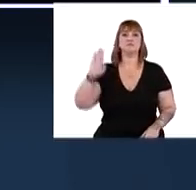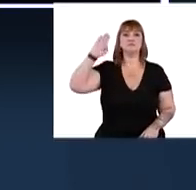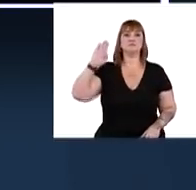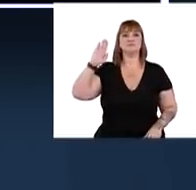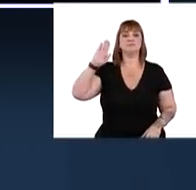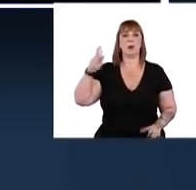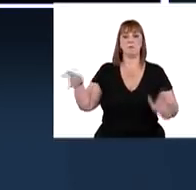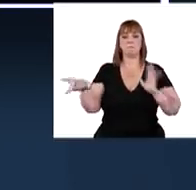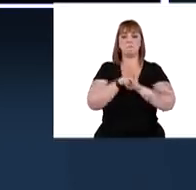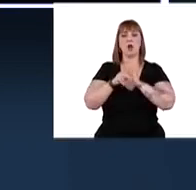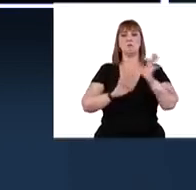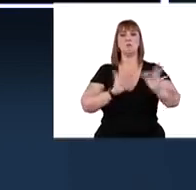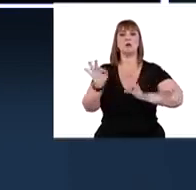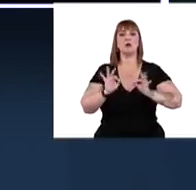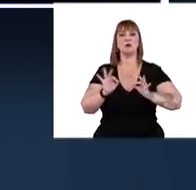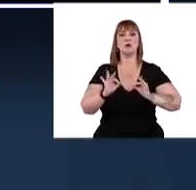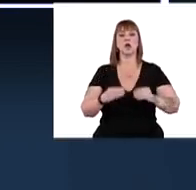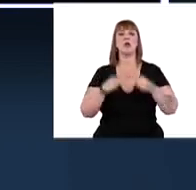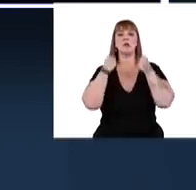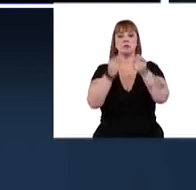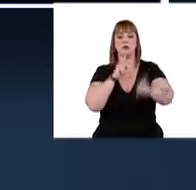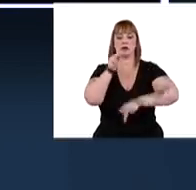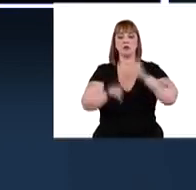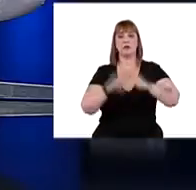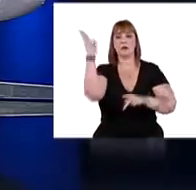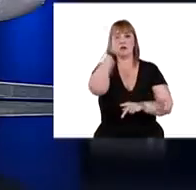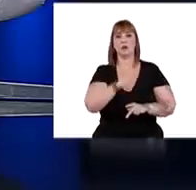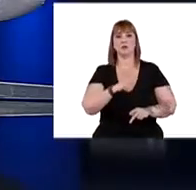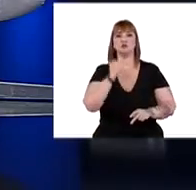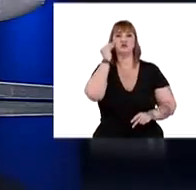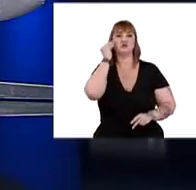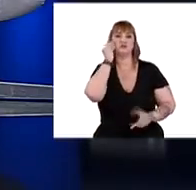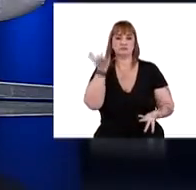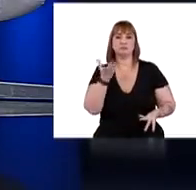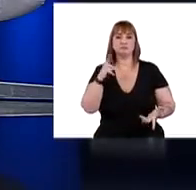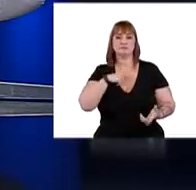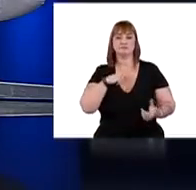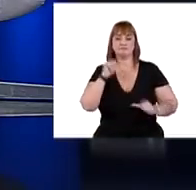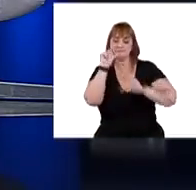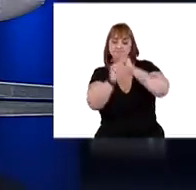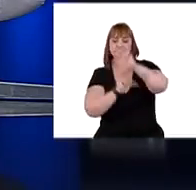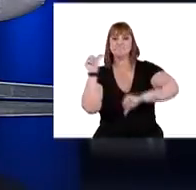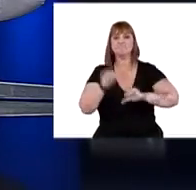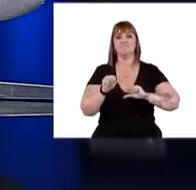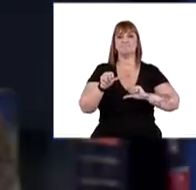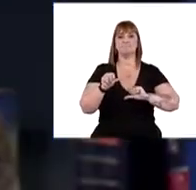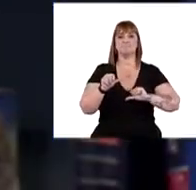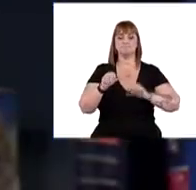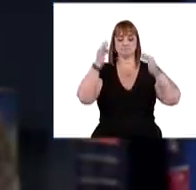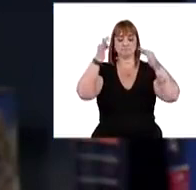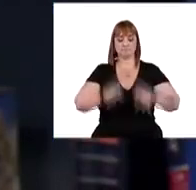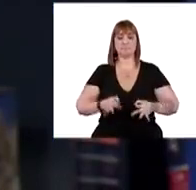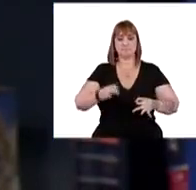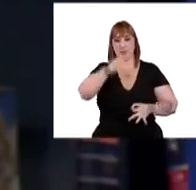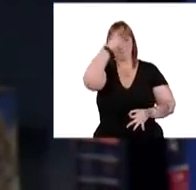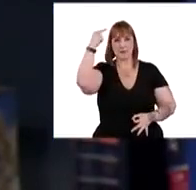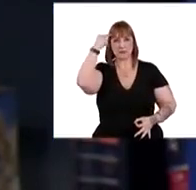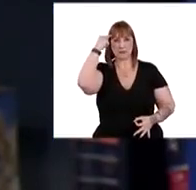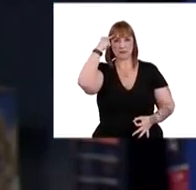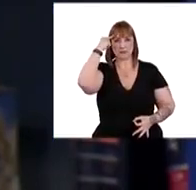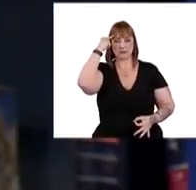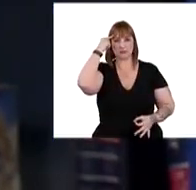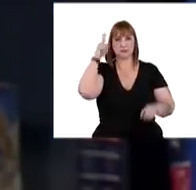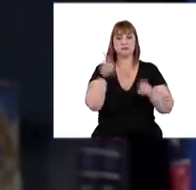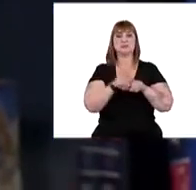com o meu plano e oferecer ao povo brasileiro a chance de ter uma renovação efetiva, com gente que pensa e que